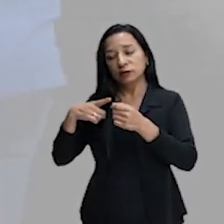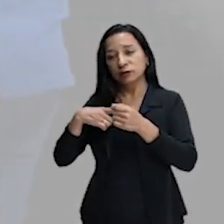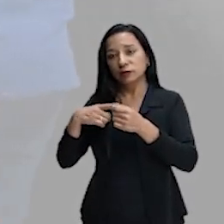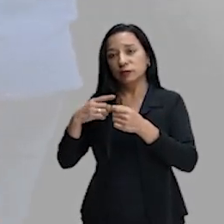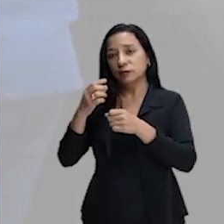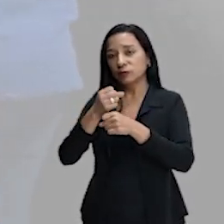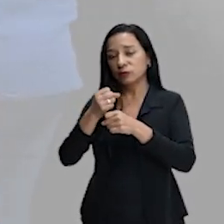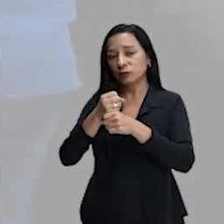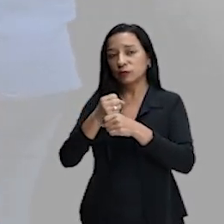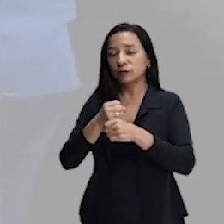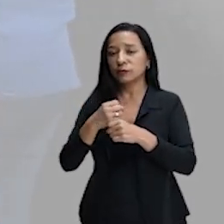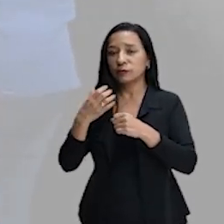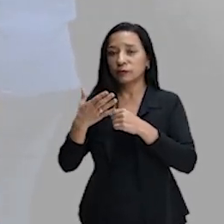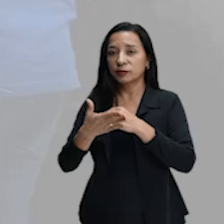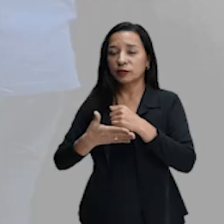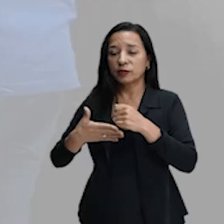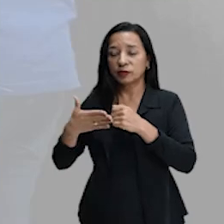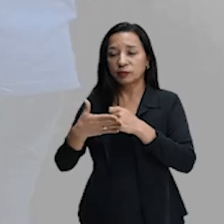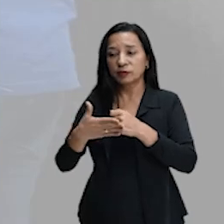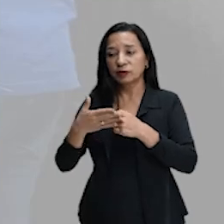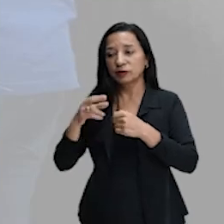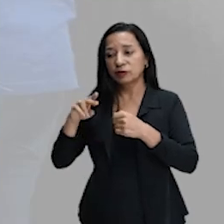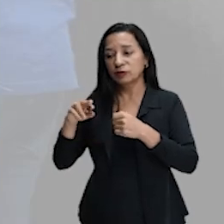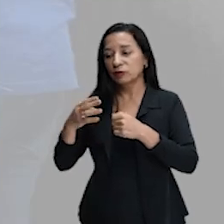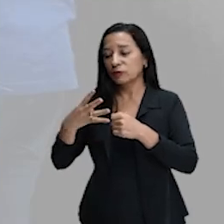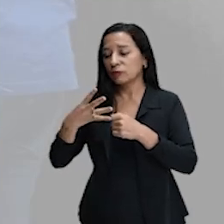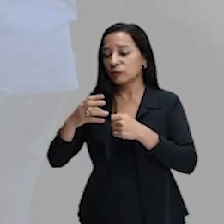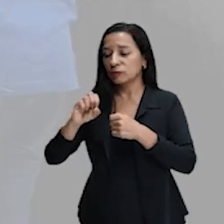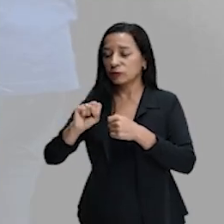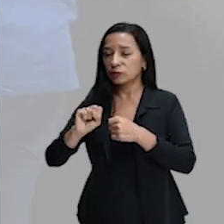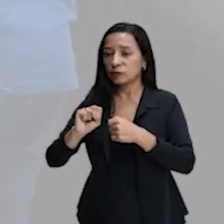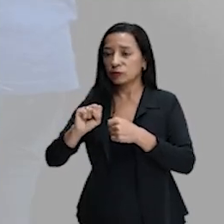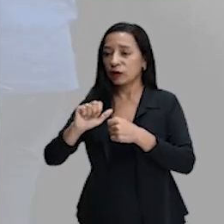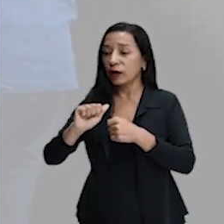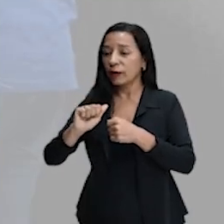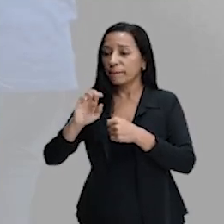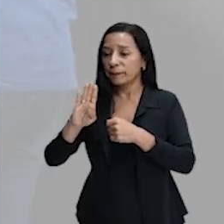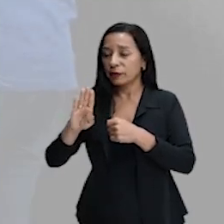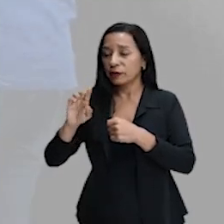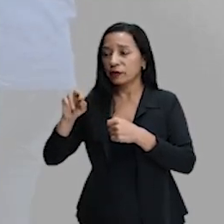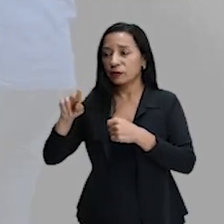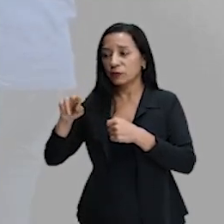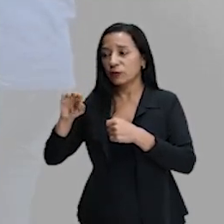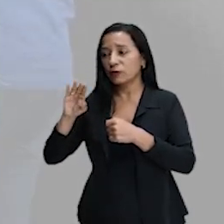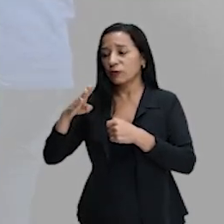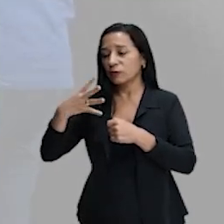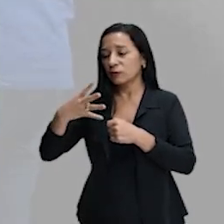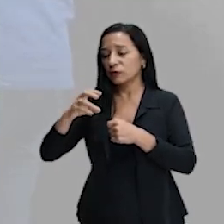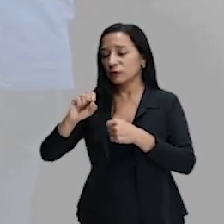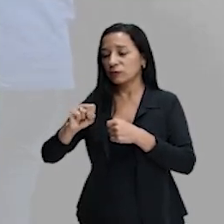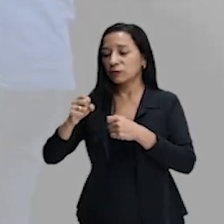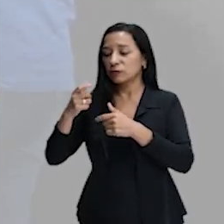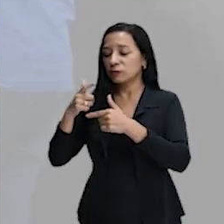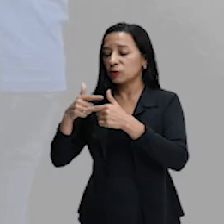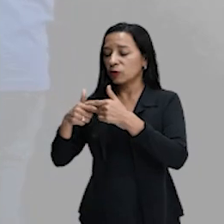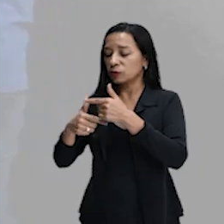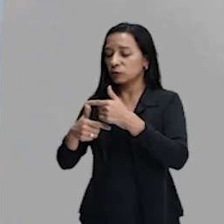da base vai ser igual a 48 dividido por